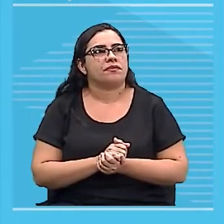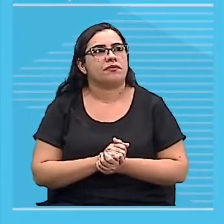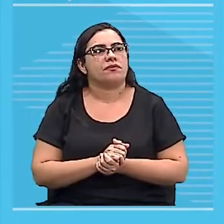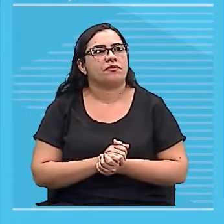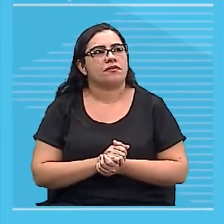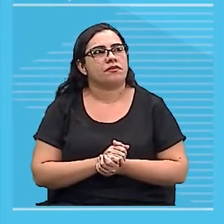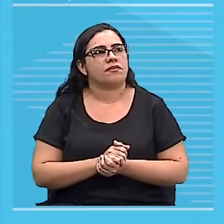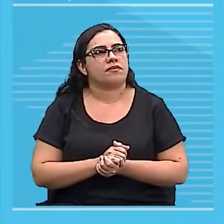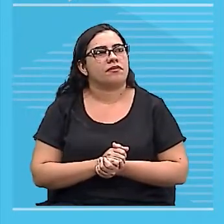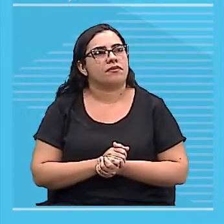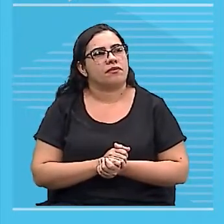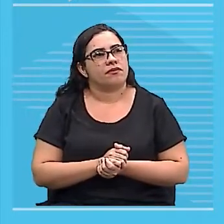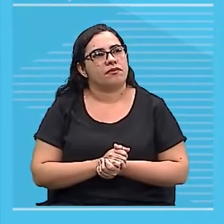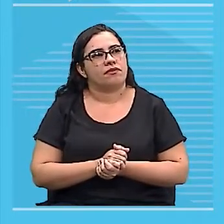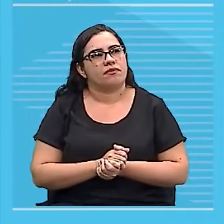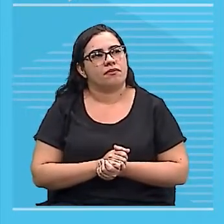quanto